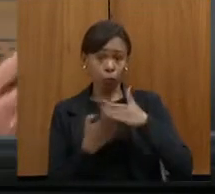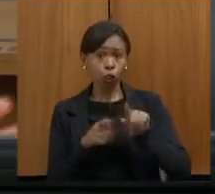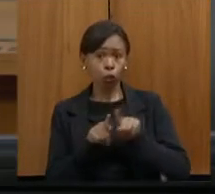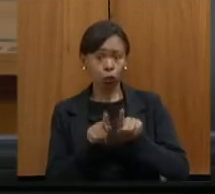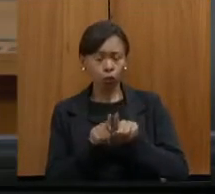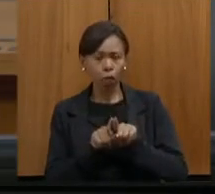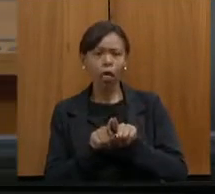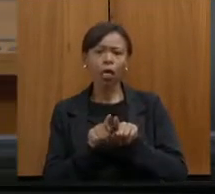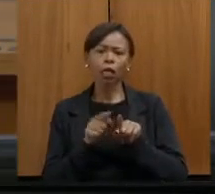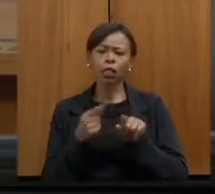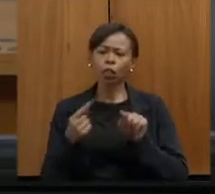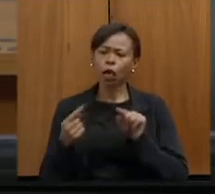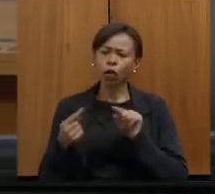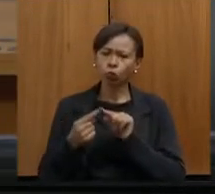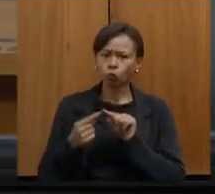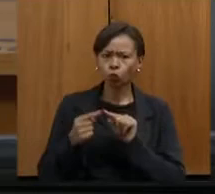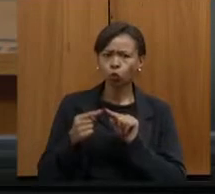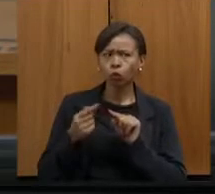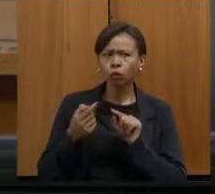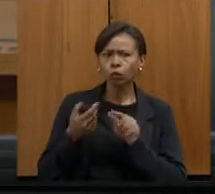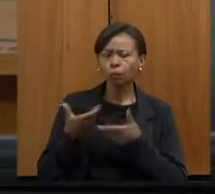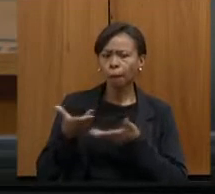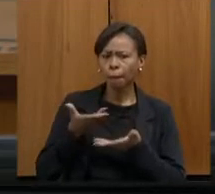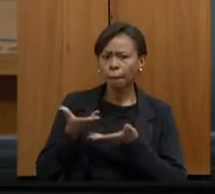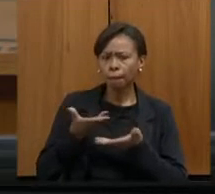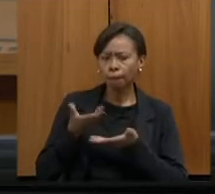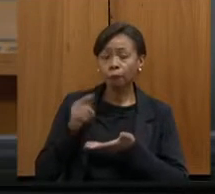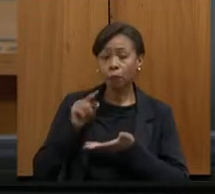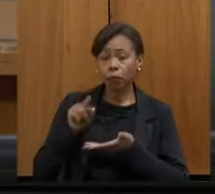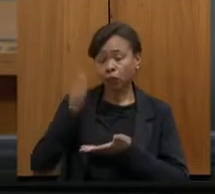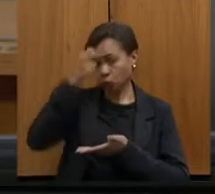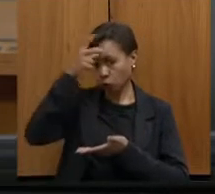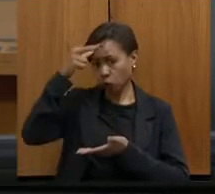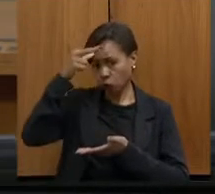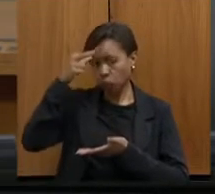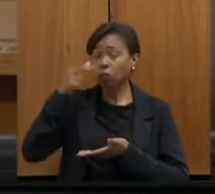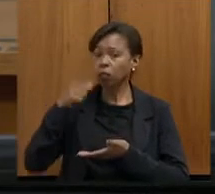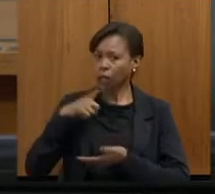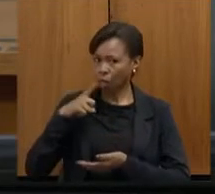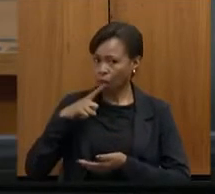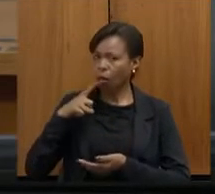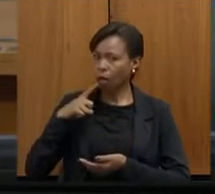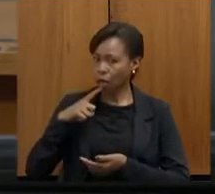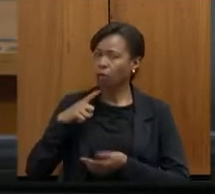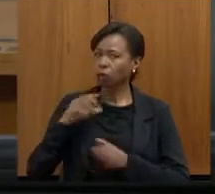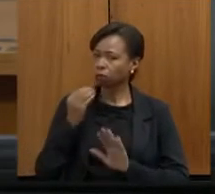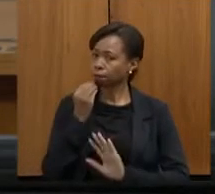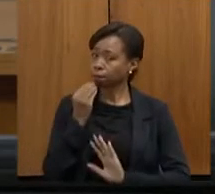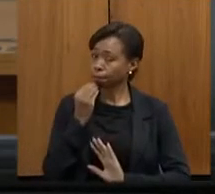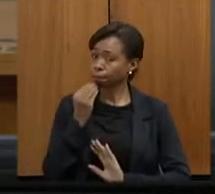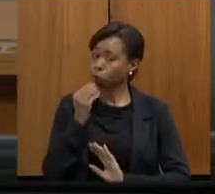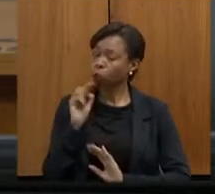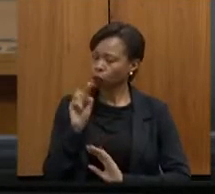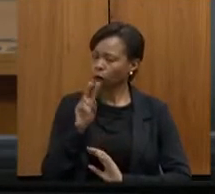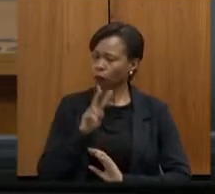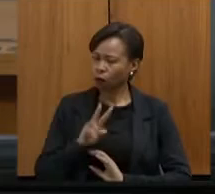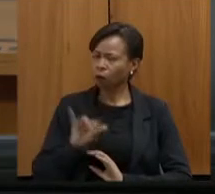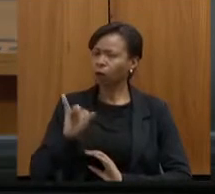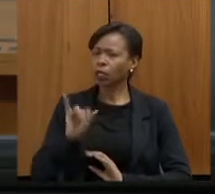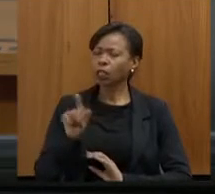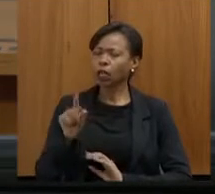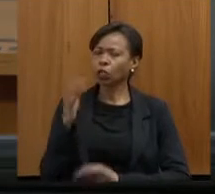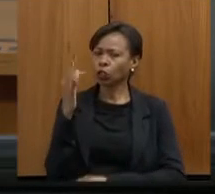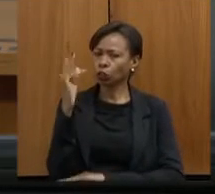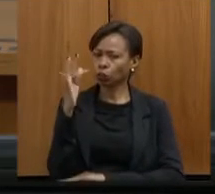tem boas perspectivas para Timóteo ter aí a regularização do maior número de imóveis possíveis, que está sendo uma maior